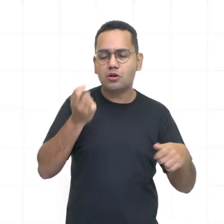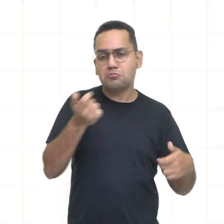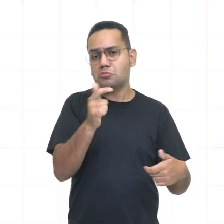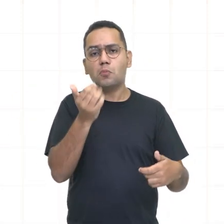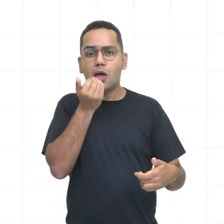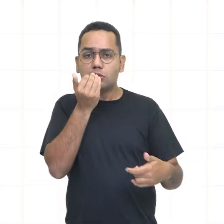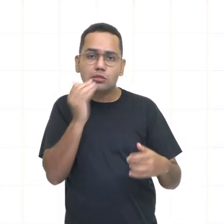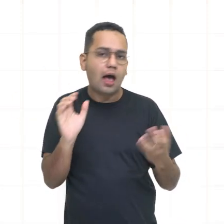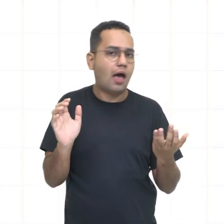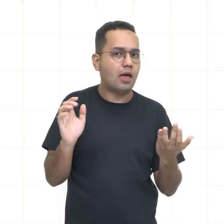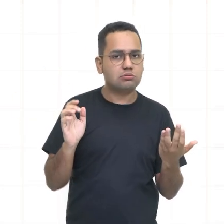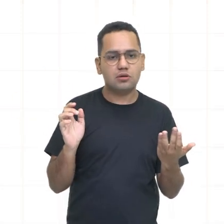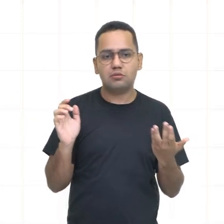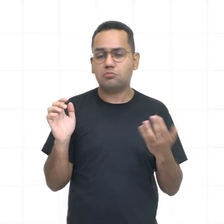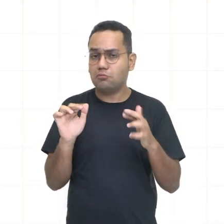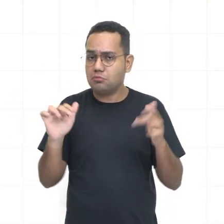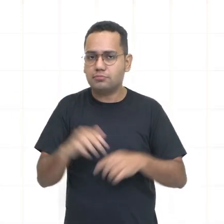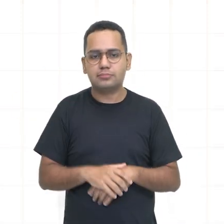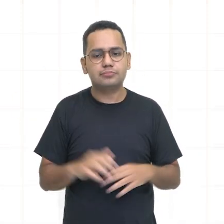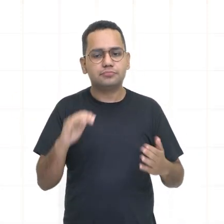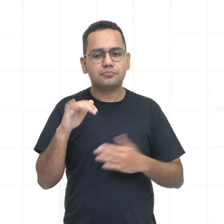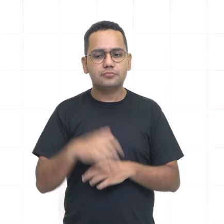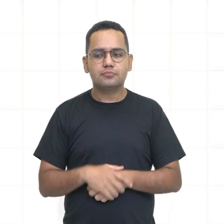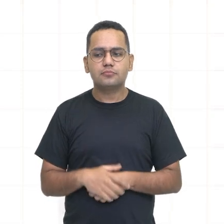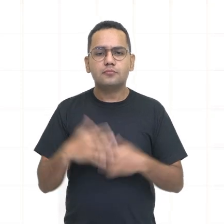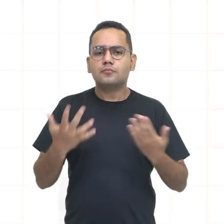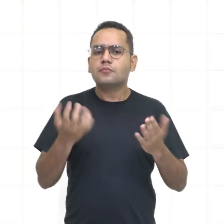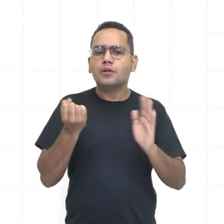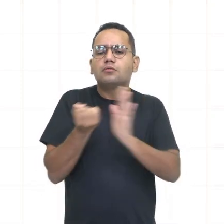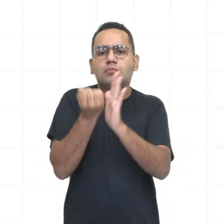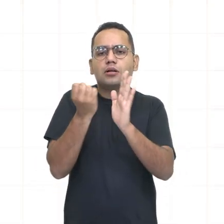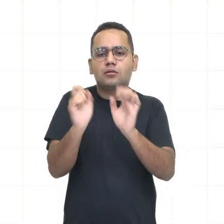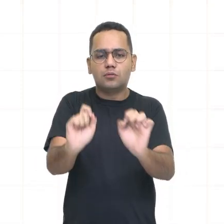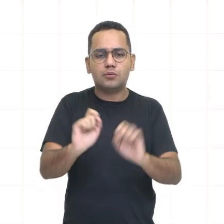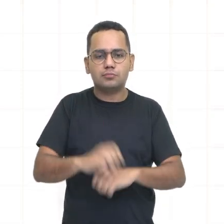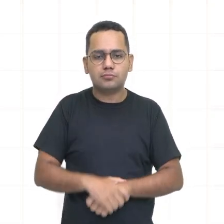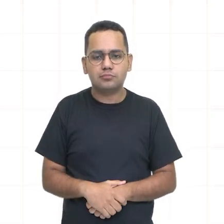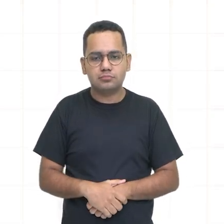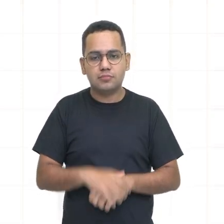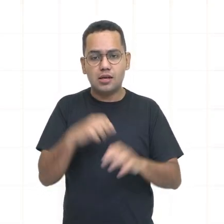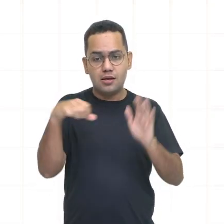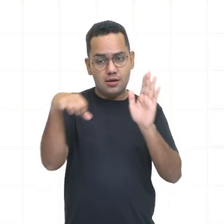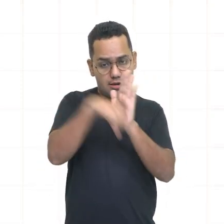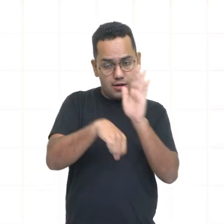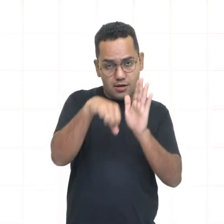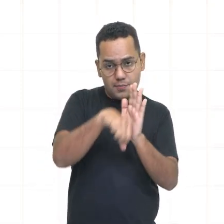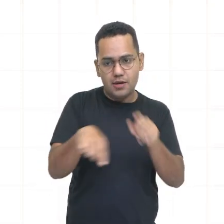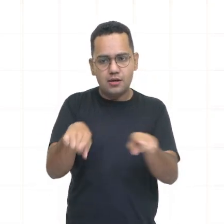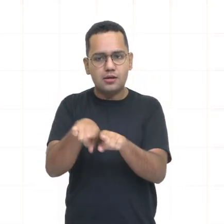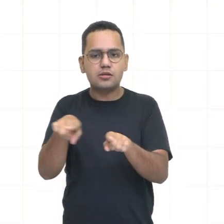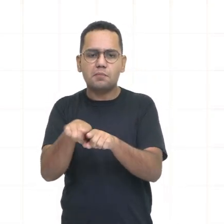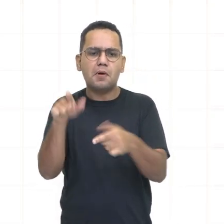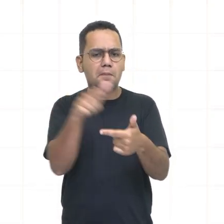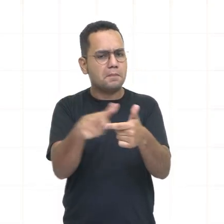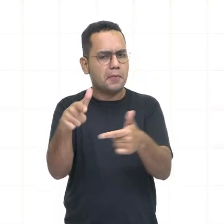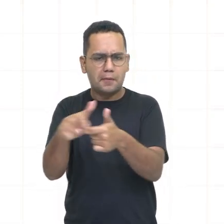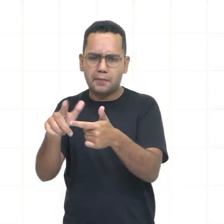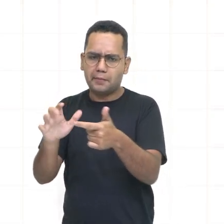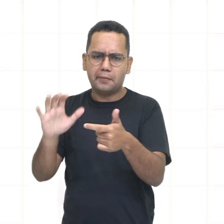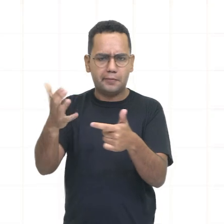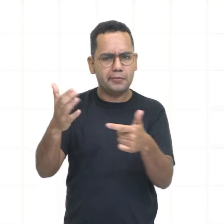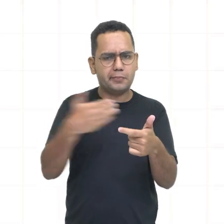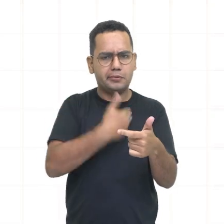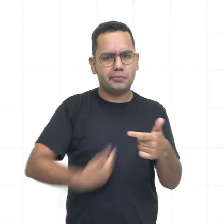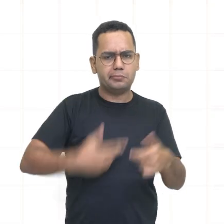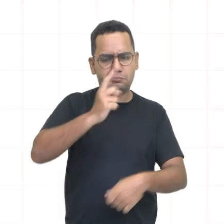ser o legado? Debates sobre os crimes e atrocidades cometidos pelos regimes totalitários vão continuar